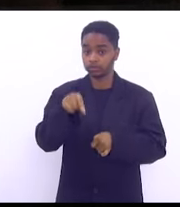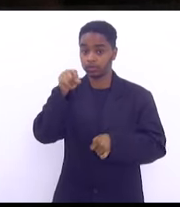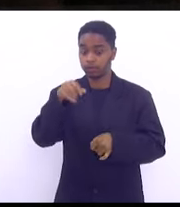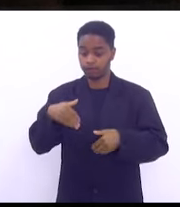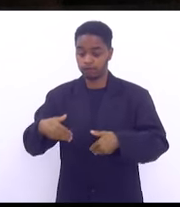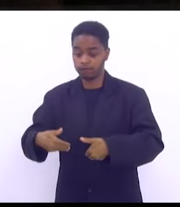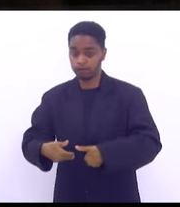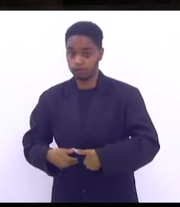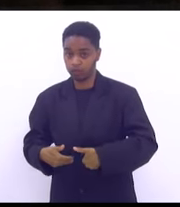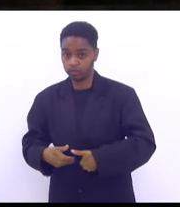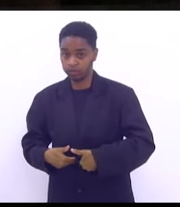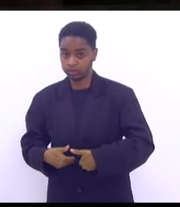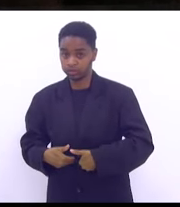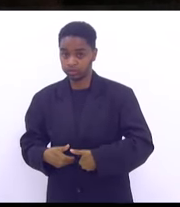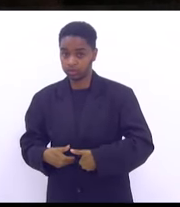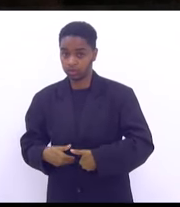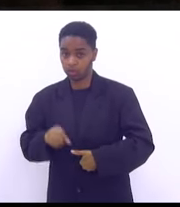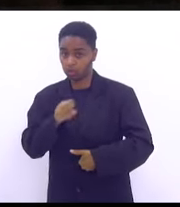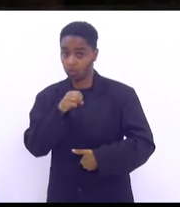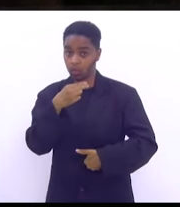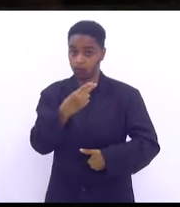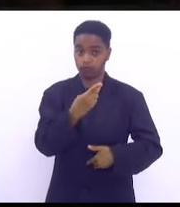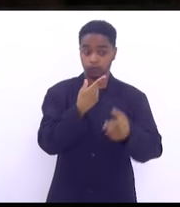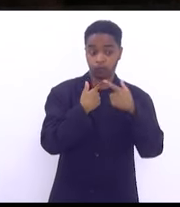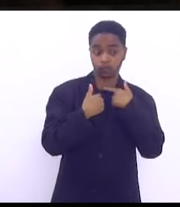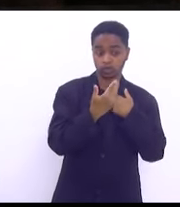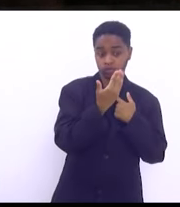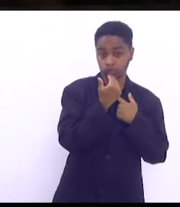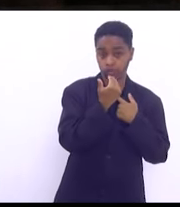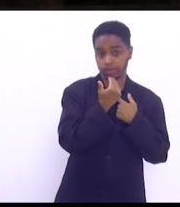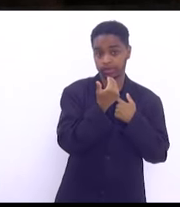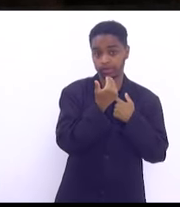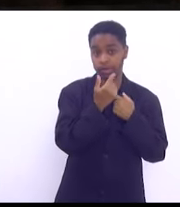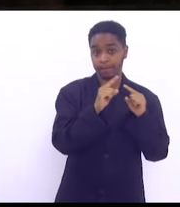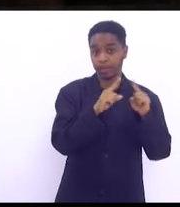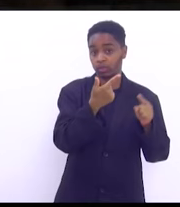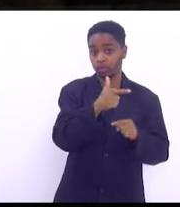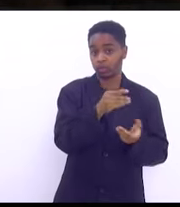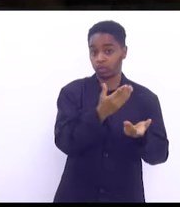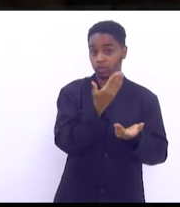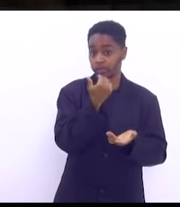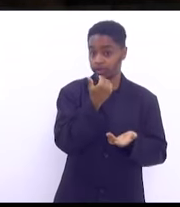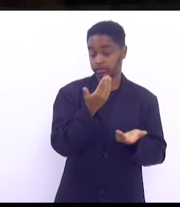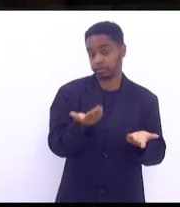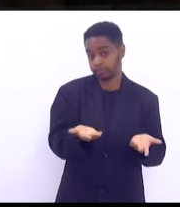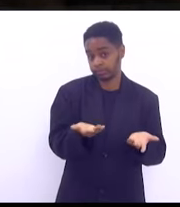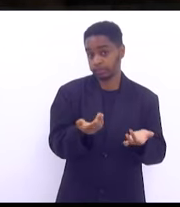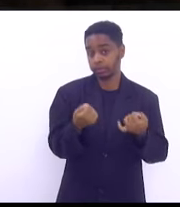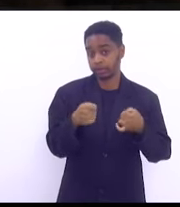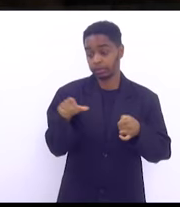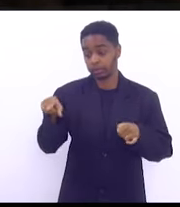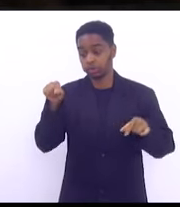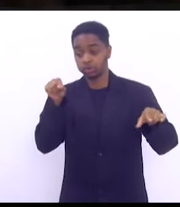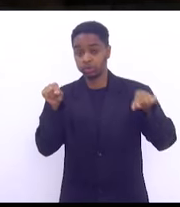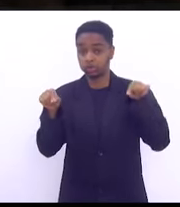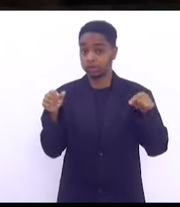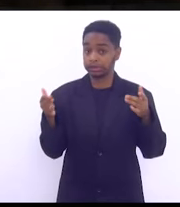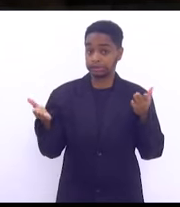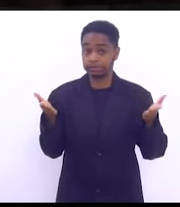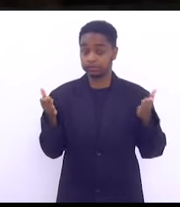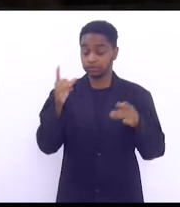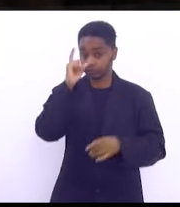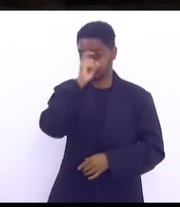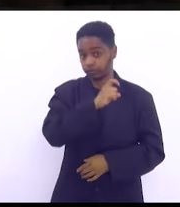fome e a vontade de comer, e sem ter a comida. Você faz uma escolha de dois lados